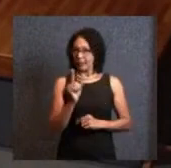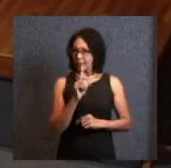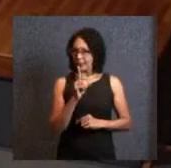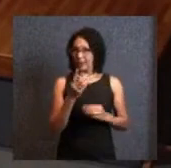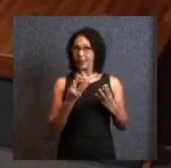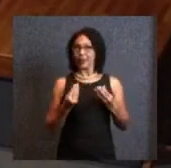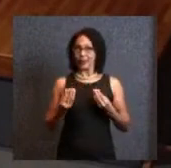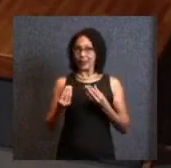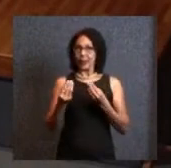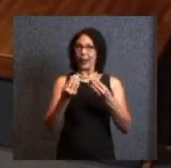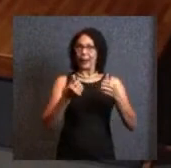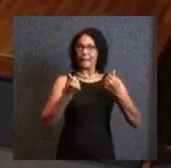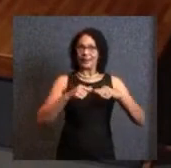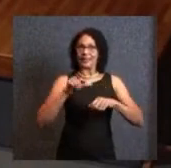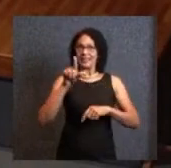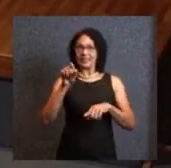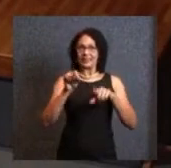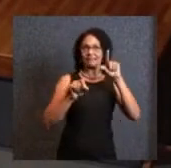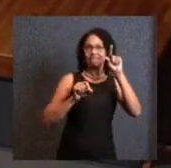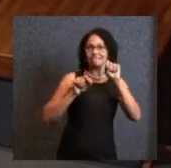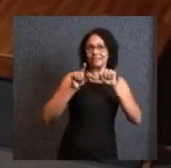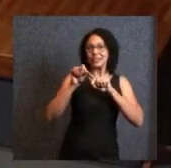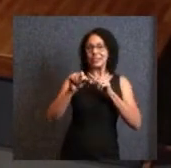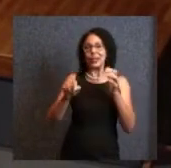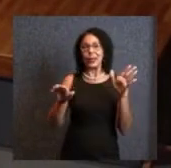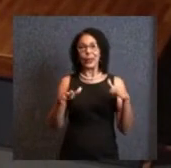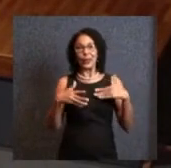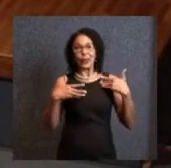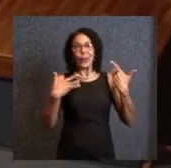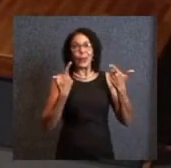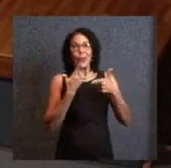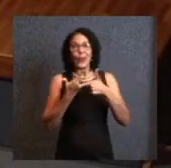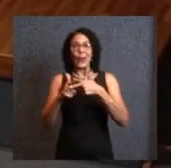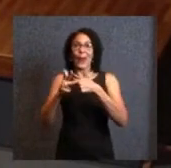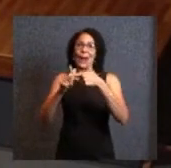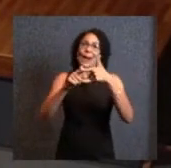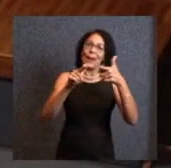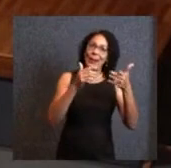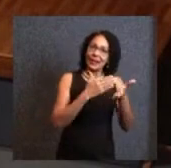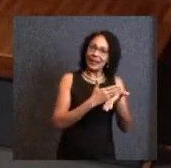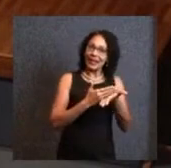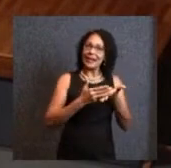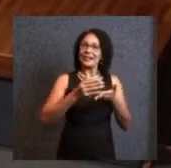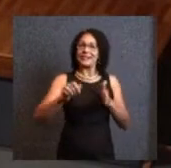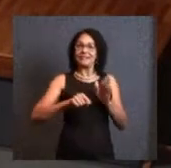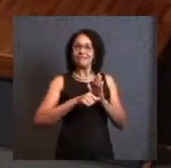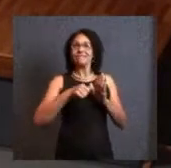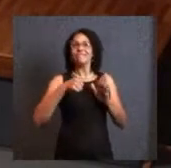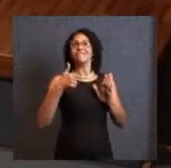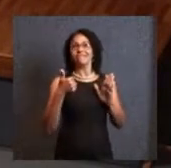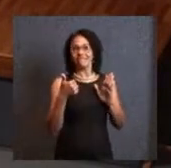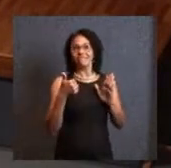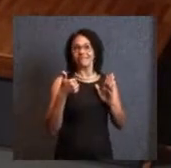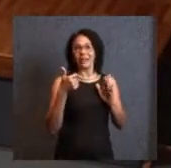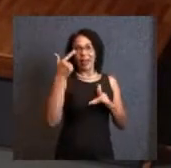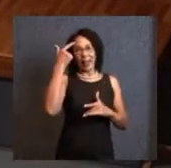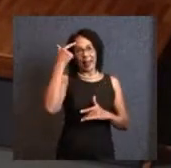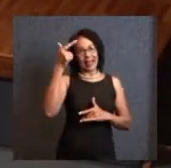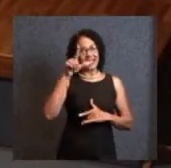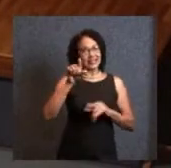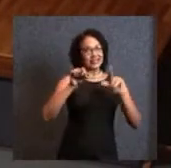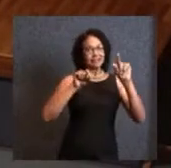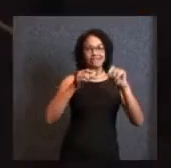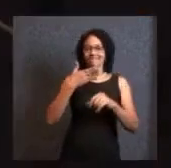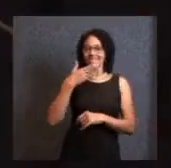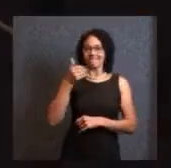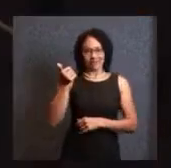precisa fazer escolhas. Escolhas as melhores possíveis, né? E o nosso programa